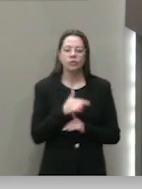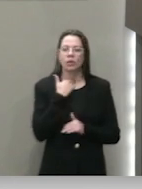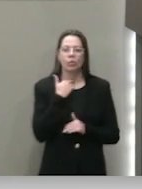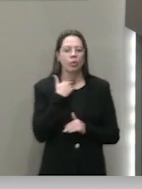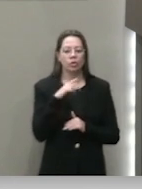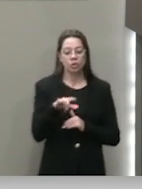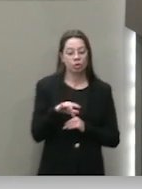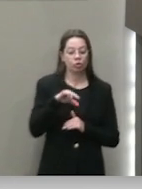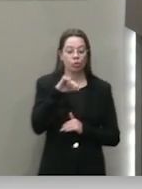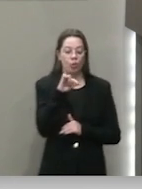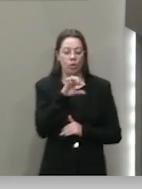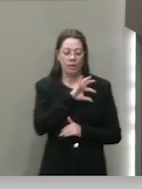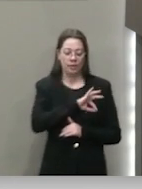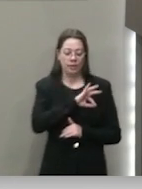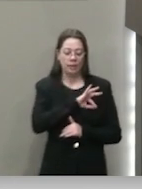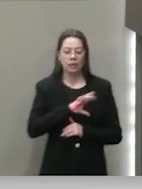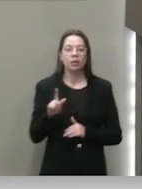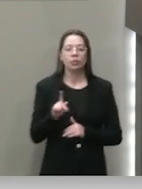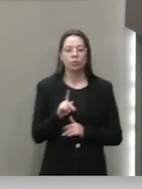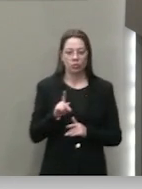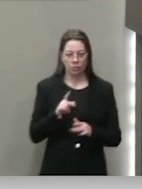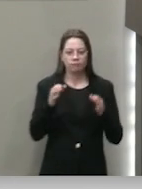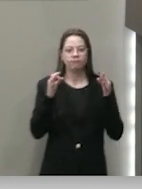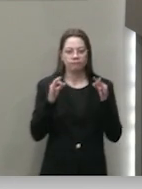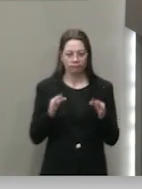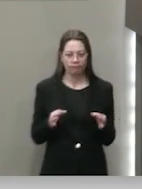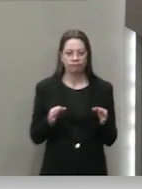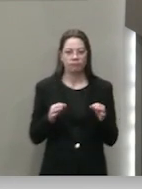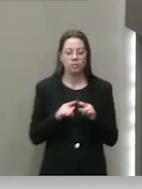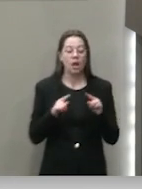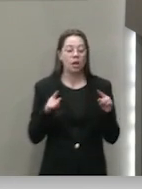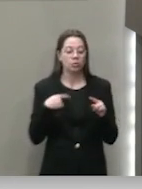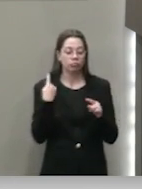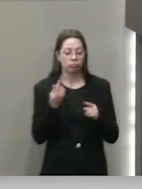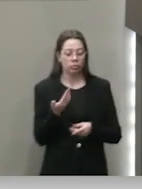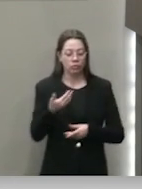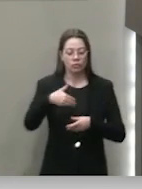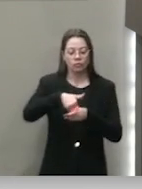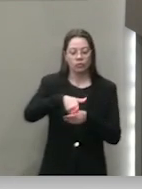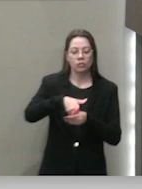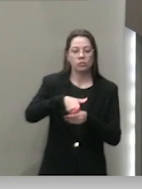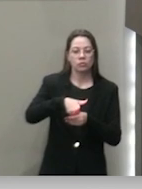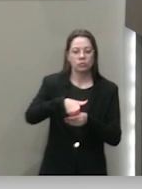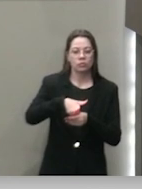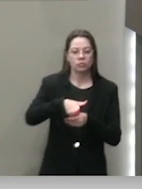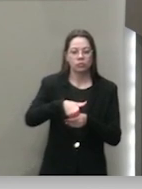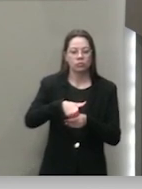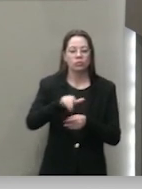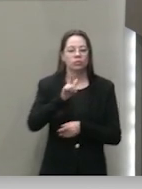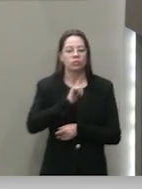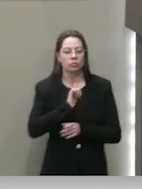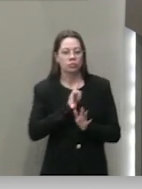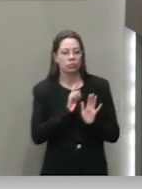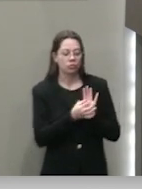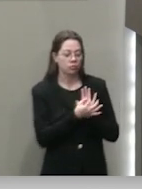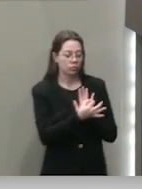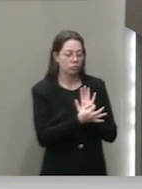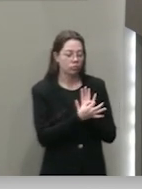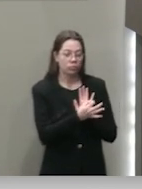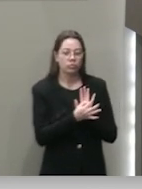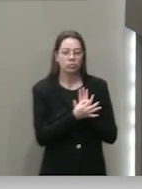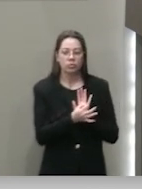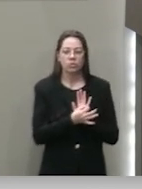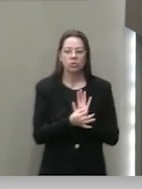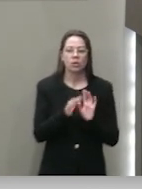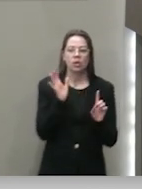professor. Isto é correto. Mas a gente vota, a gente tem opinião, a gente